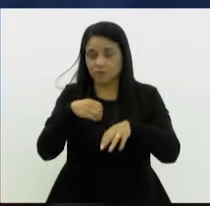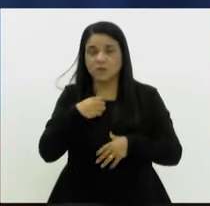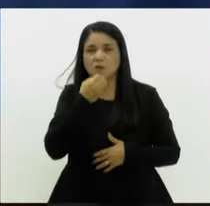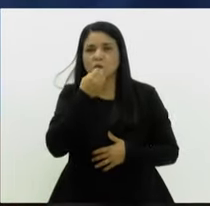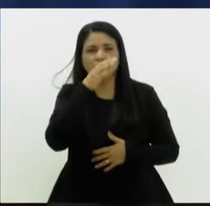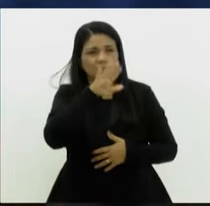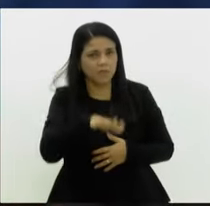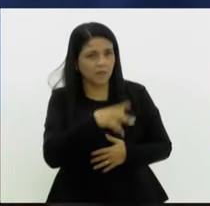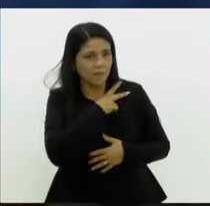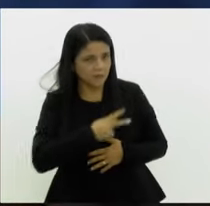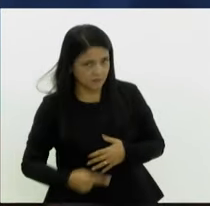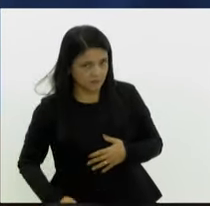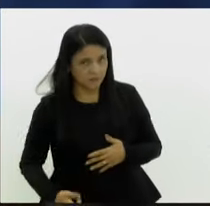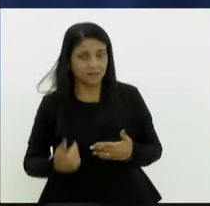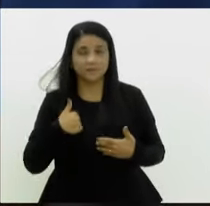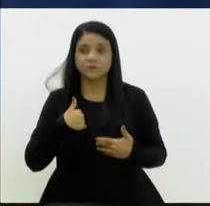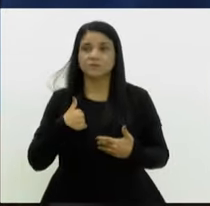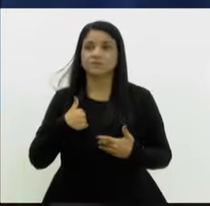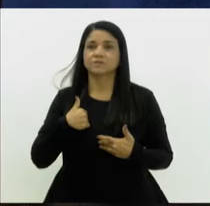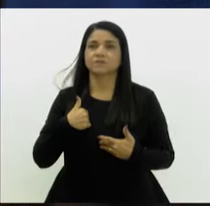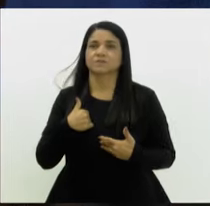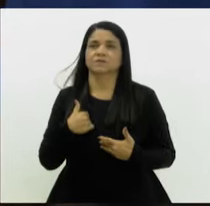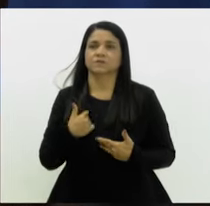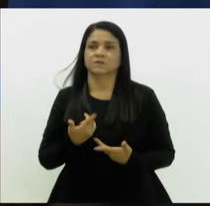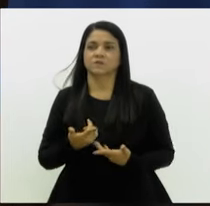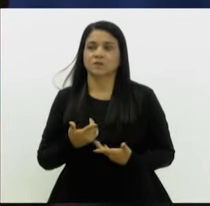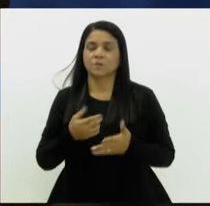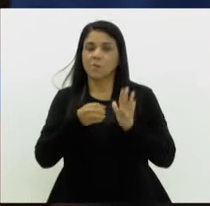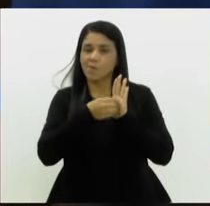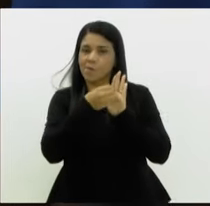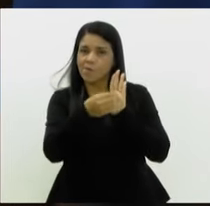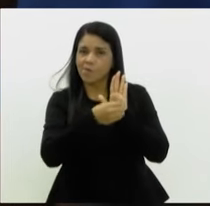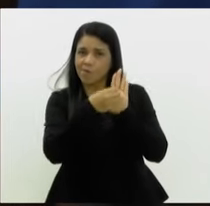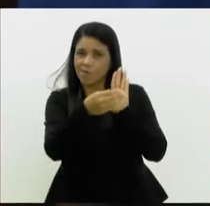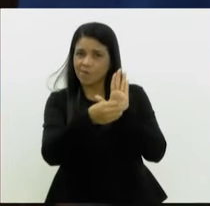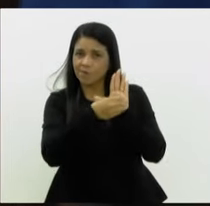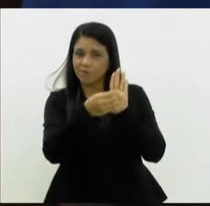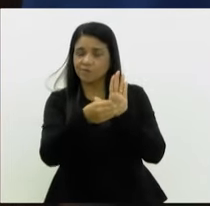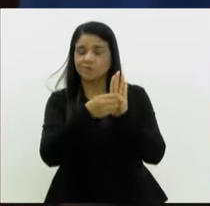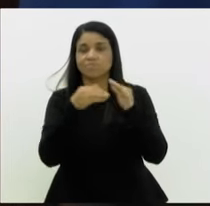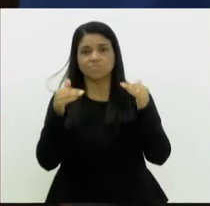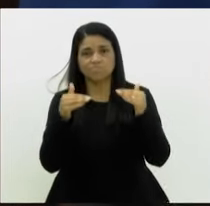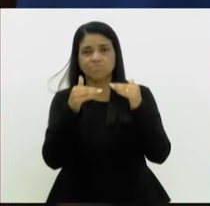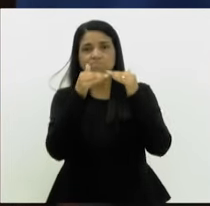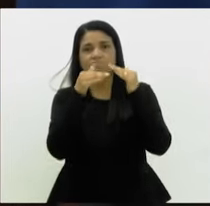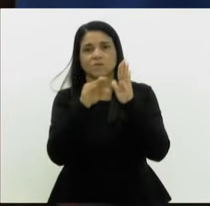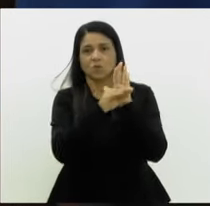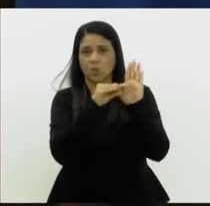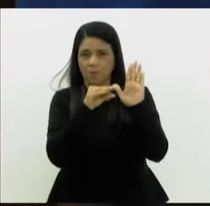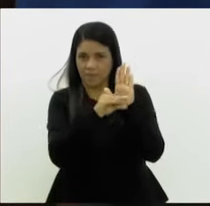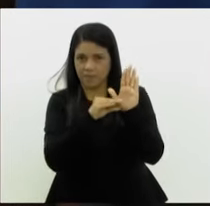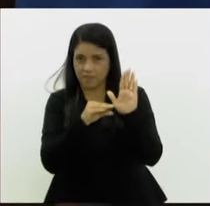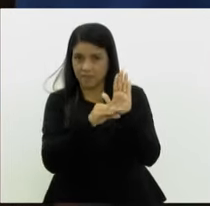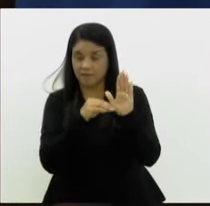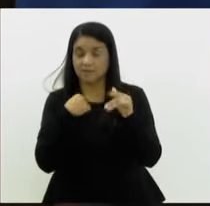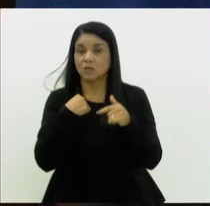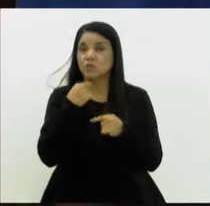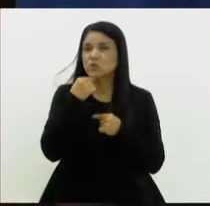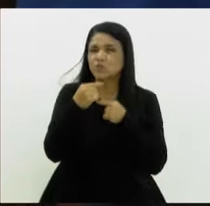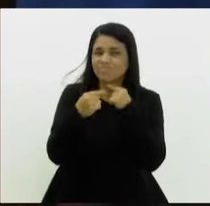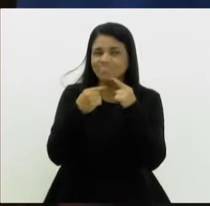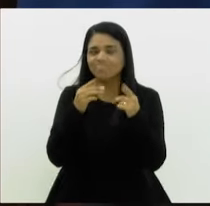Presidente, meu parecer é favorável com emendas, mas eu fiquei com algumas